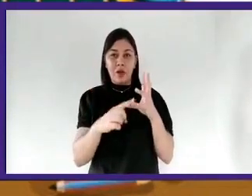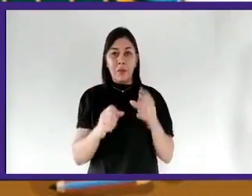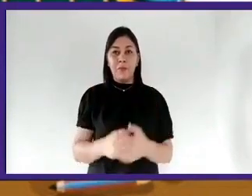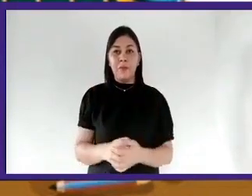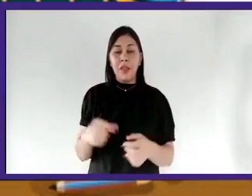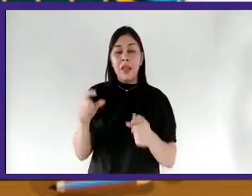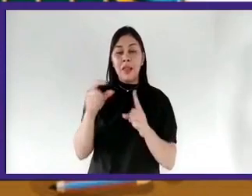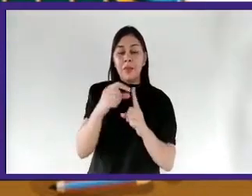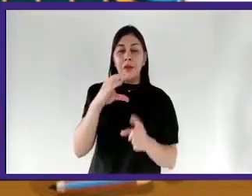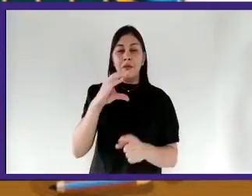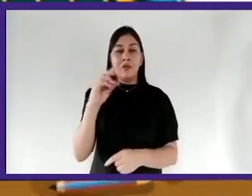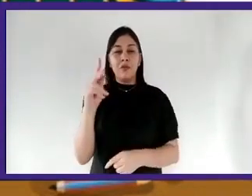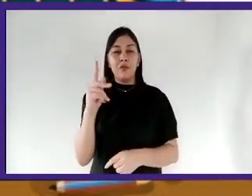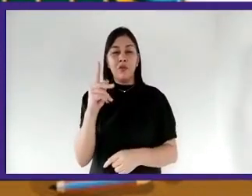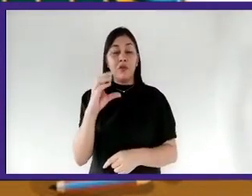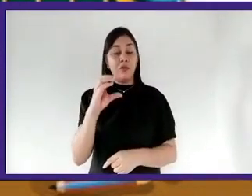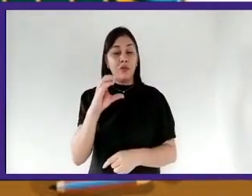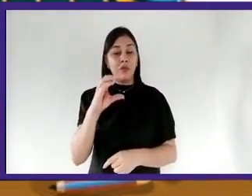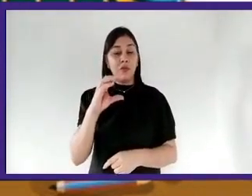Chocolate, nós temos a vogal